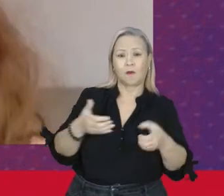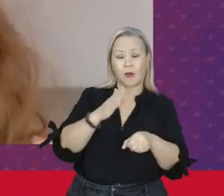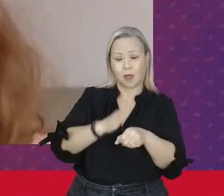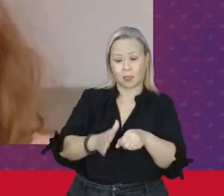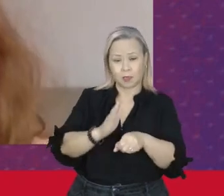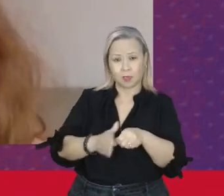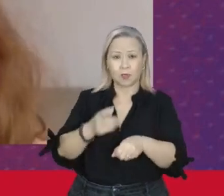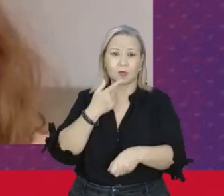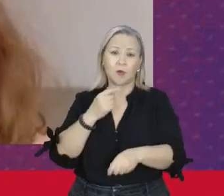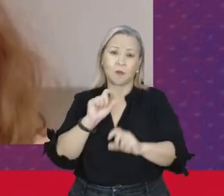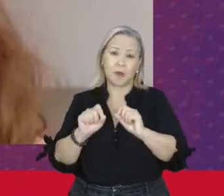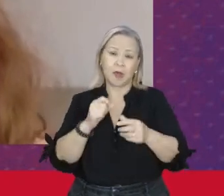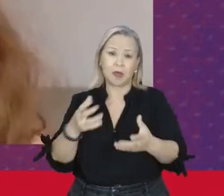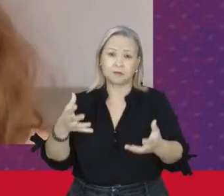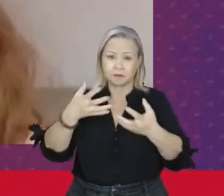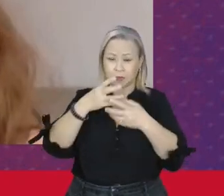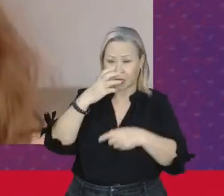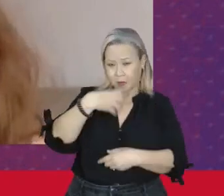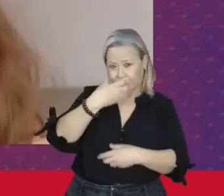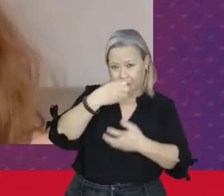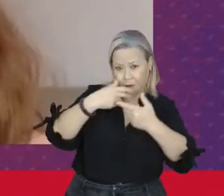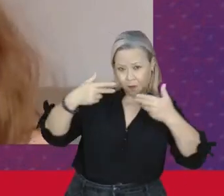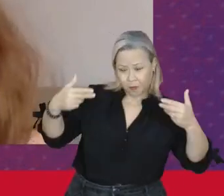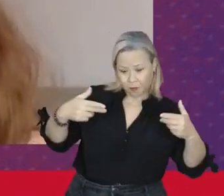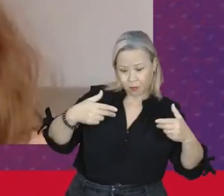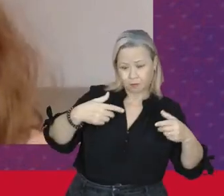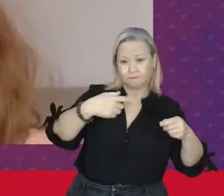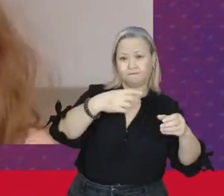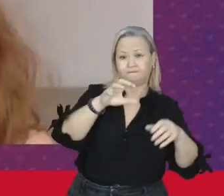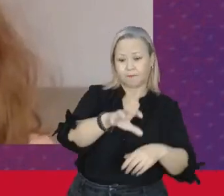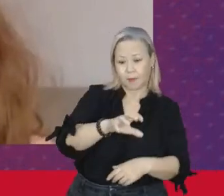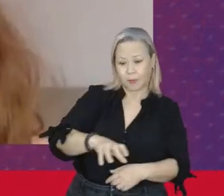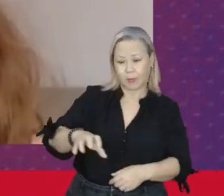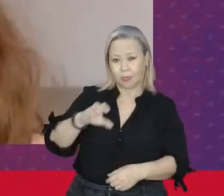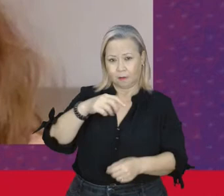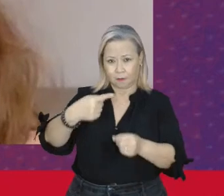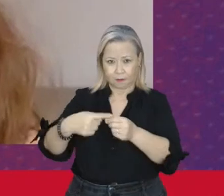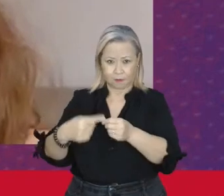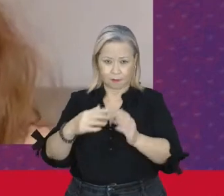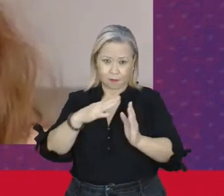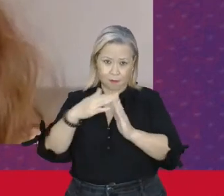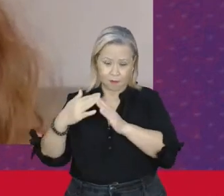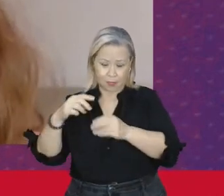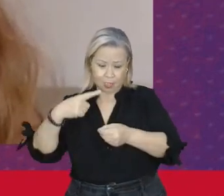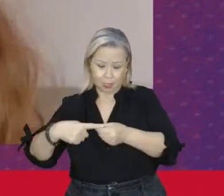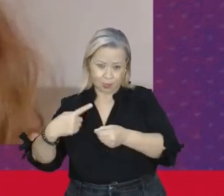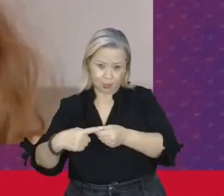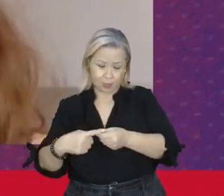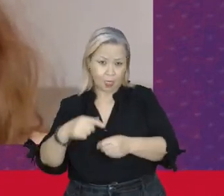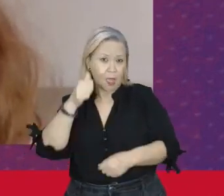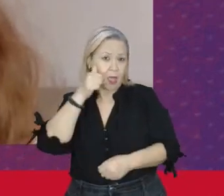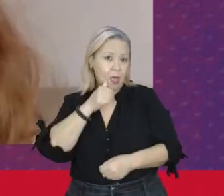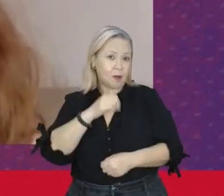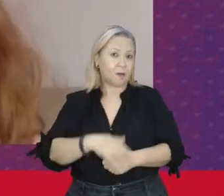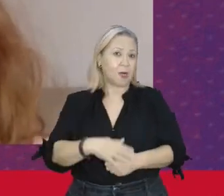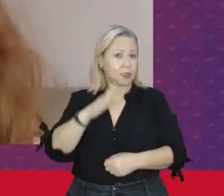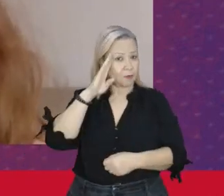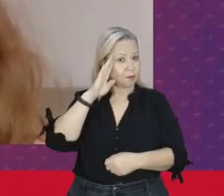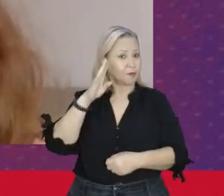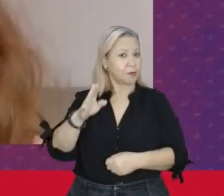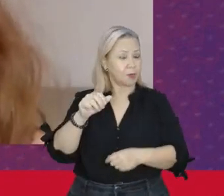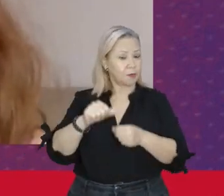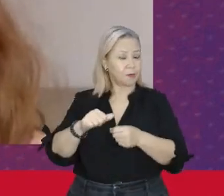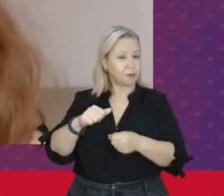fresca, um legume, uma fruta, em muitas regiões das cidades, em muitas periferias urbanas, e as mulheres, principalmente as